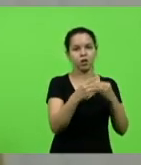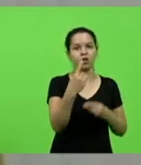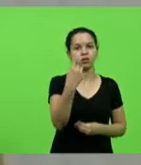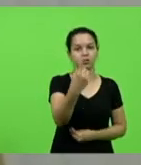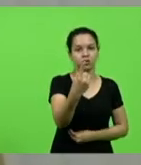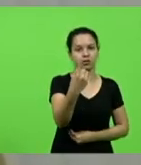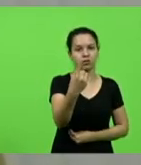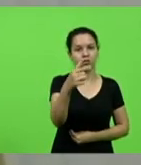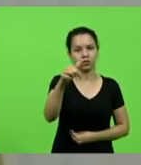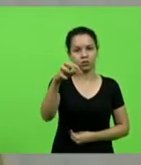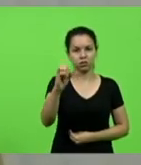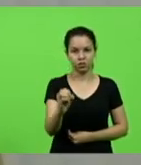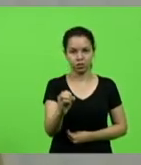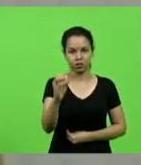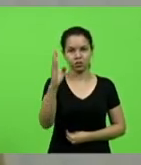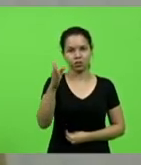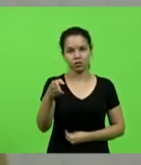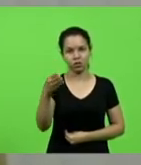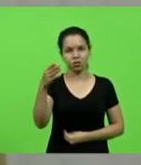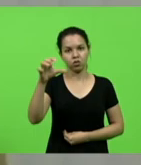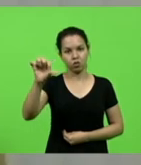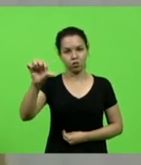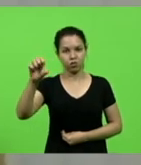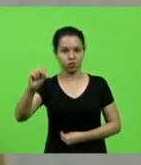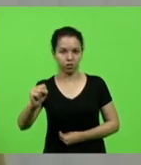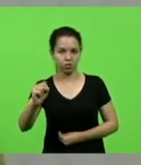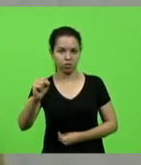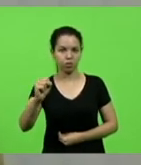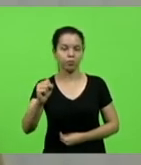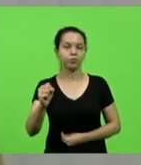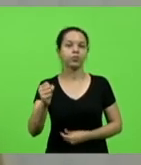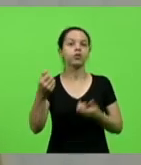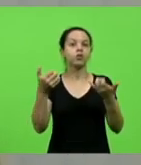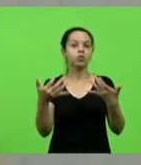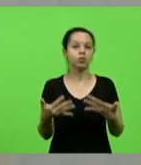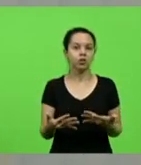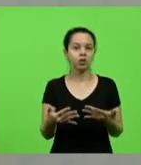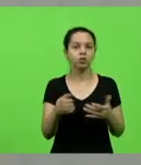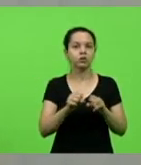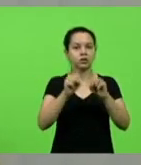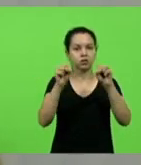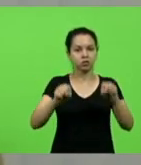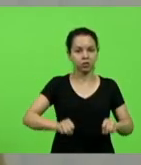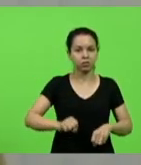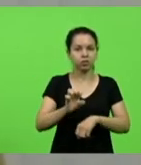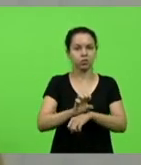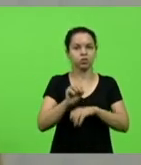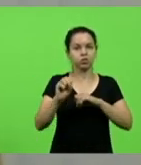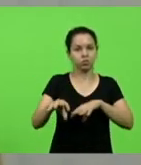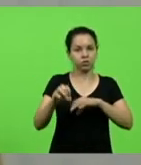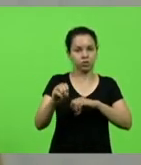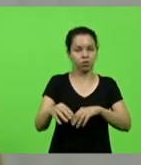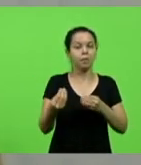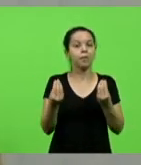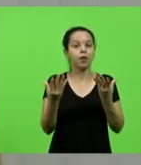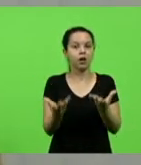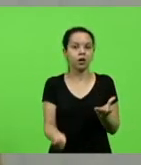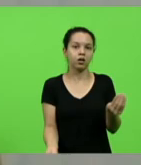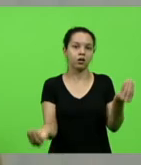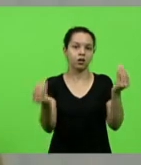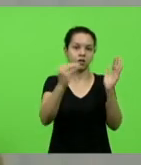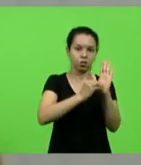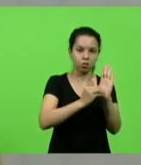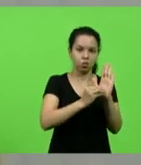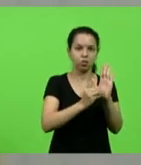170 de 1998, que dispõe sobre o Sistema Estadual de Educação a fim de incluir a previsão do